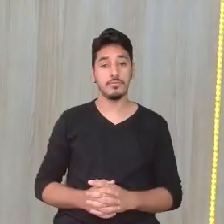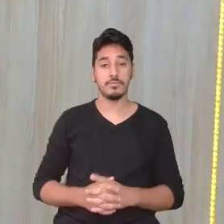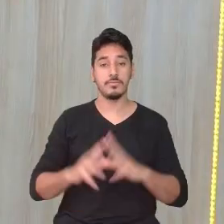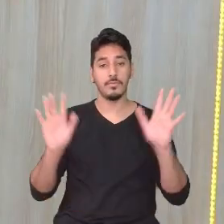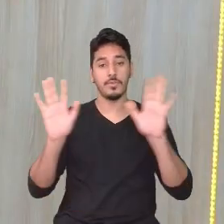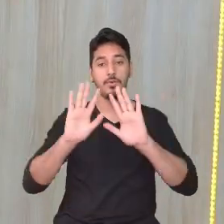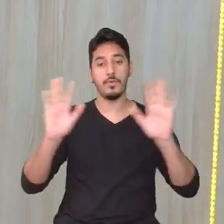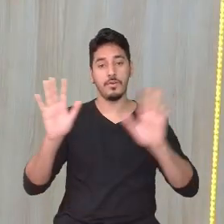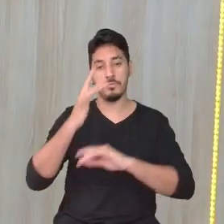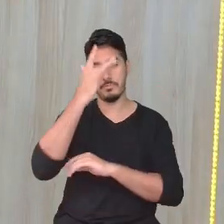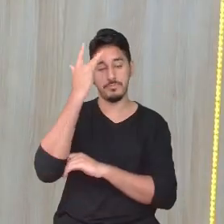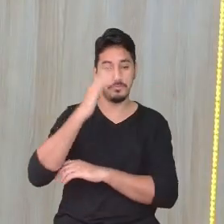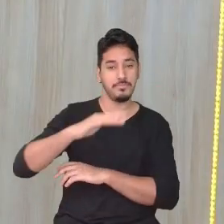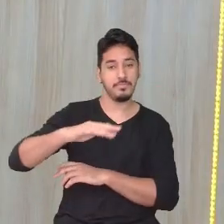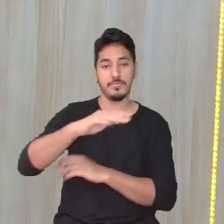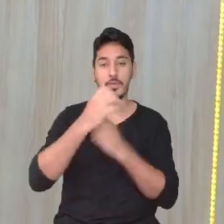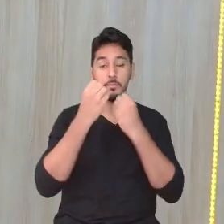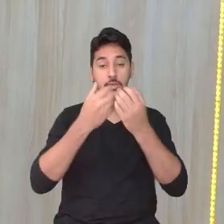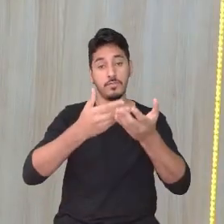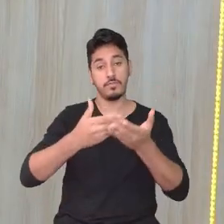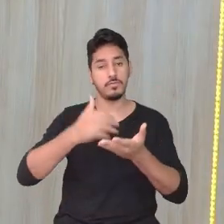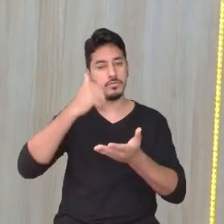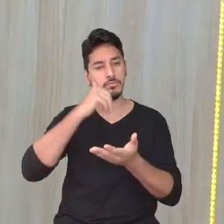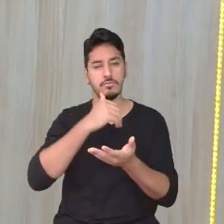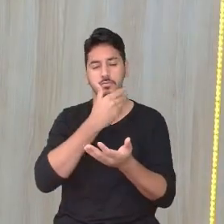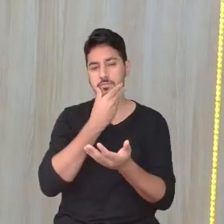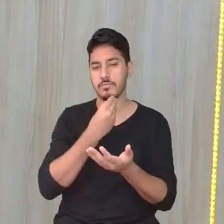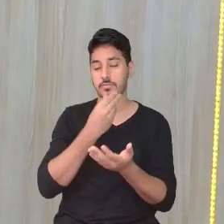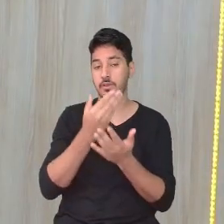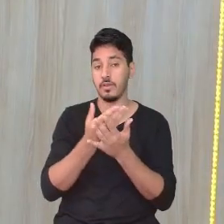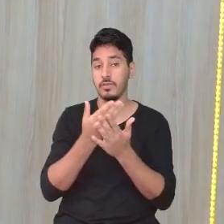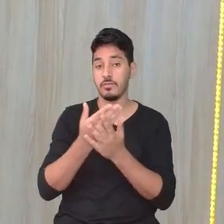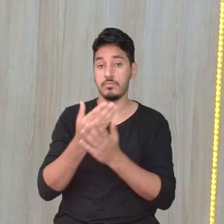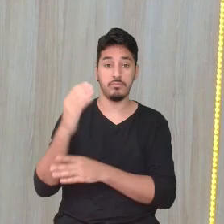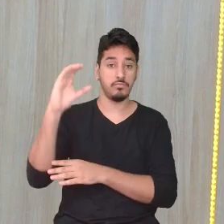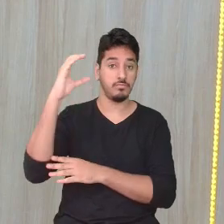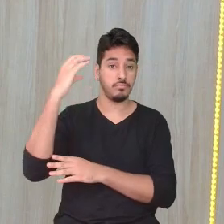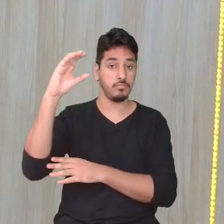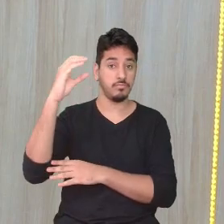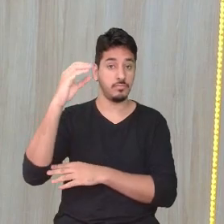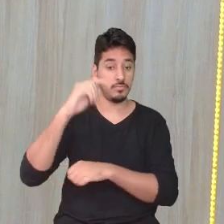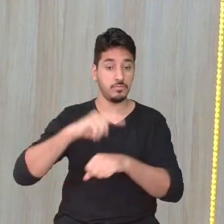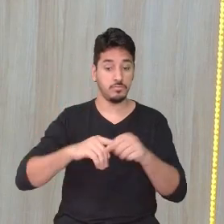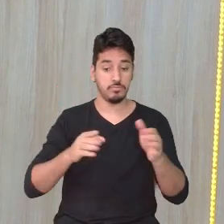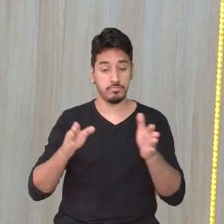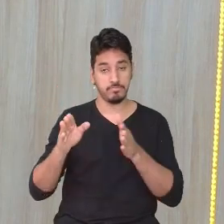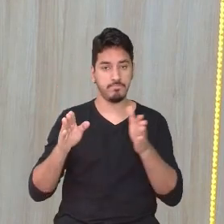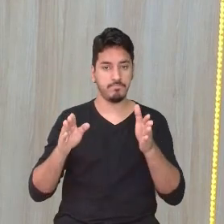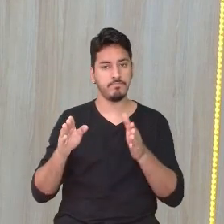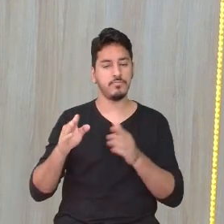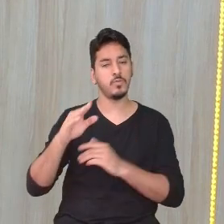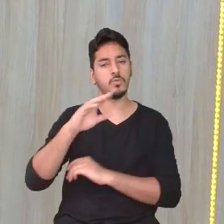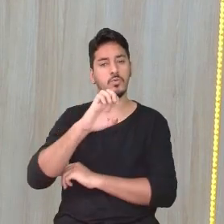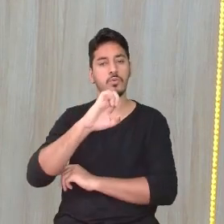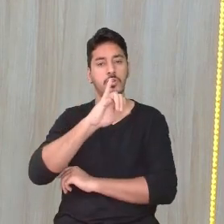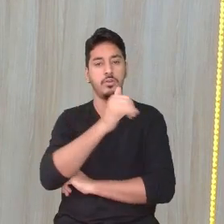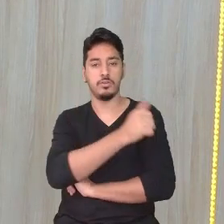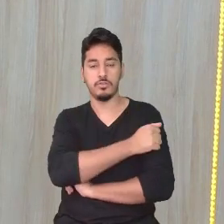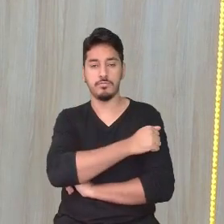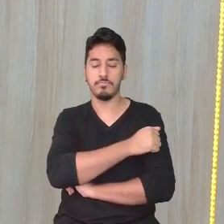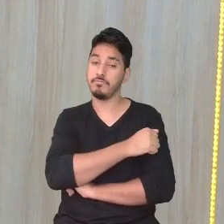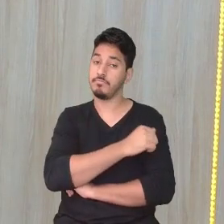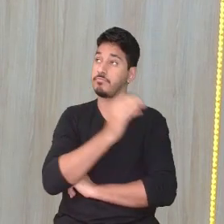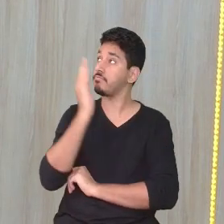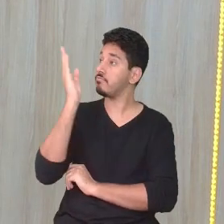Oi, pessoal. Bem-vindos, bem-vindas à nossa aula de ciências da primeira fase da educação de jovens e adultos. O meu